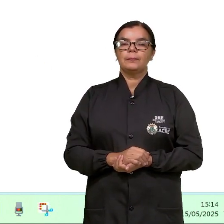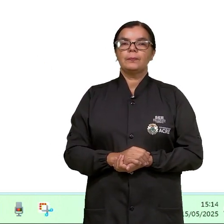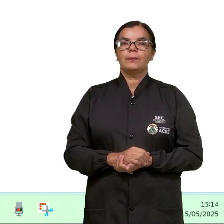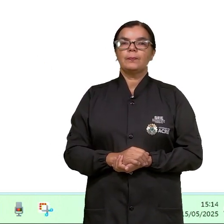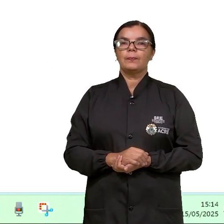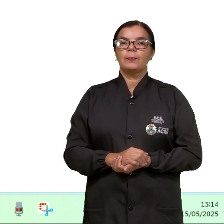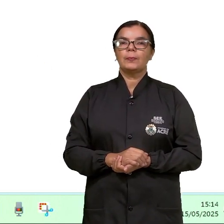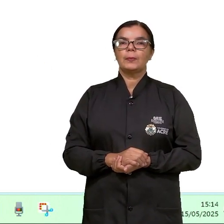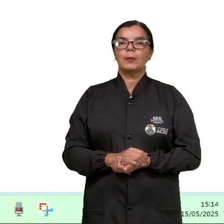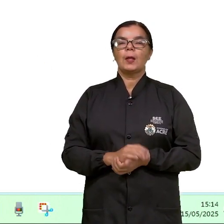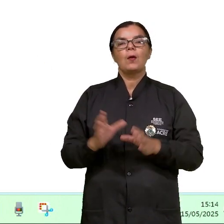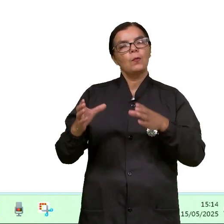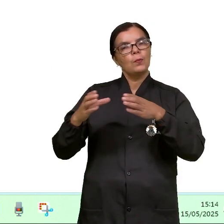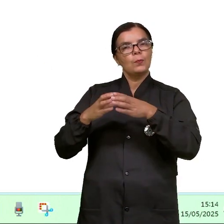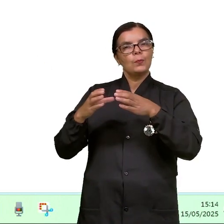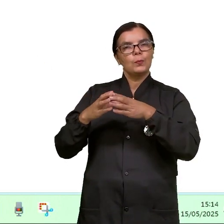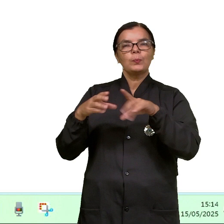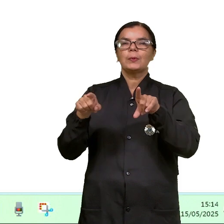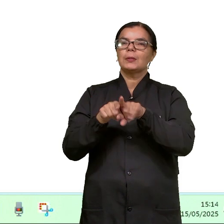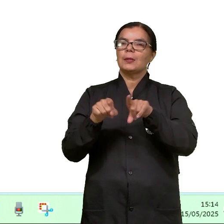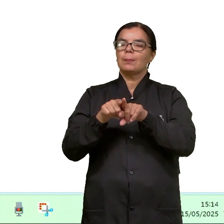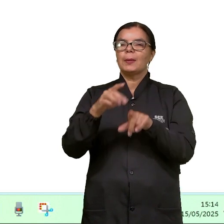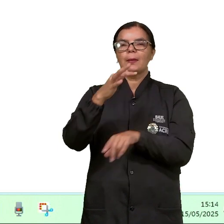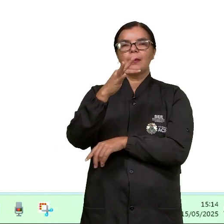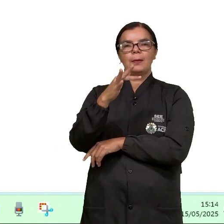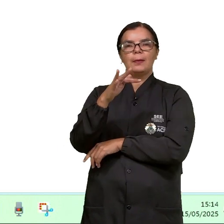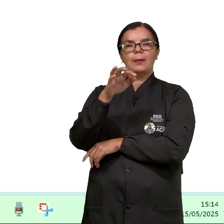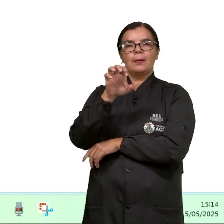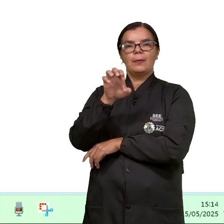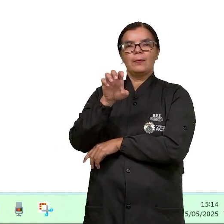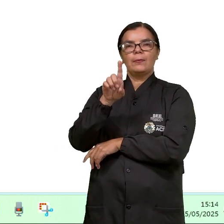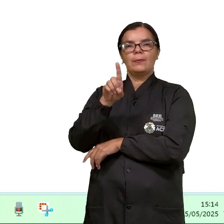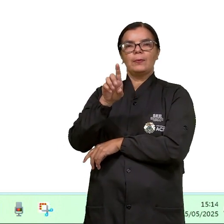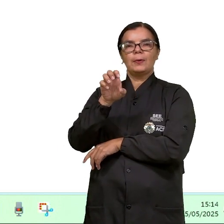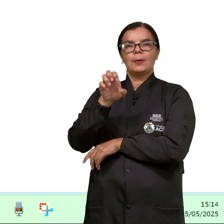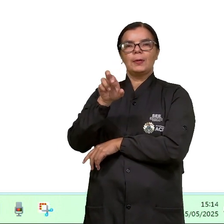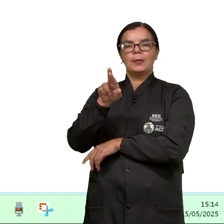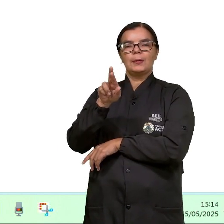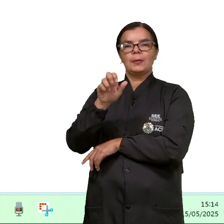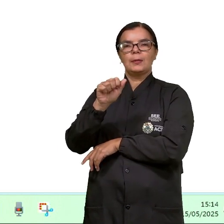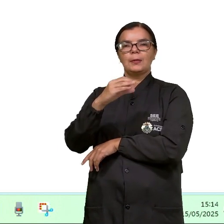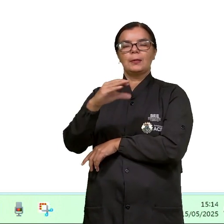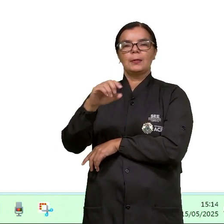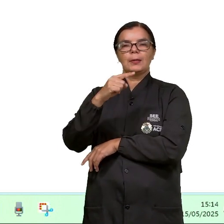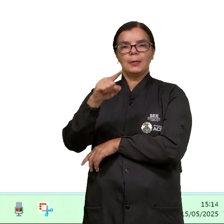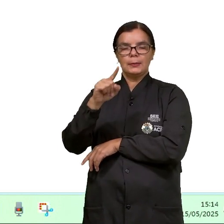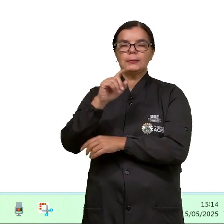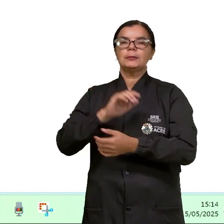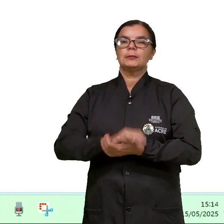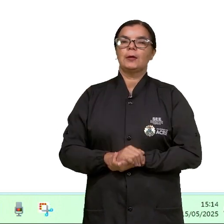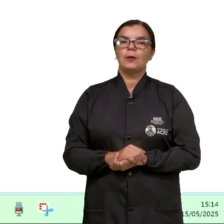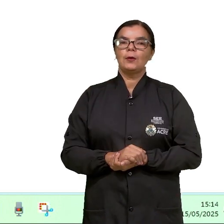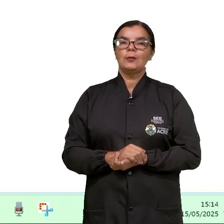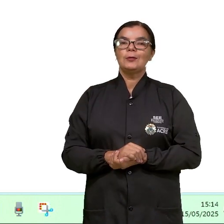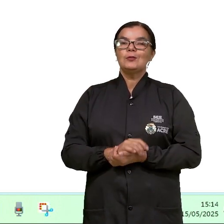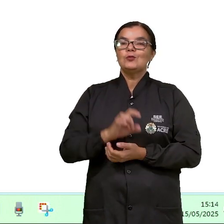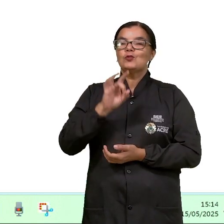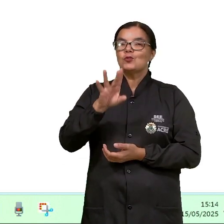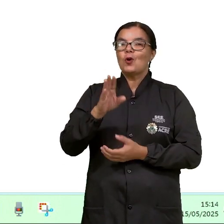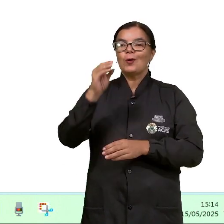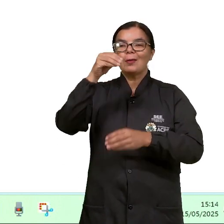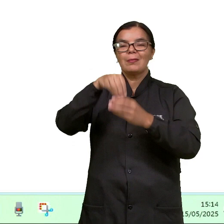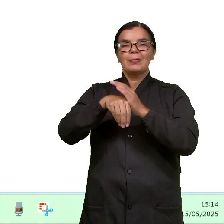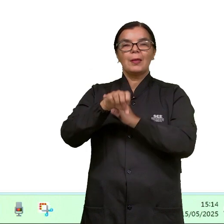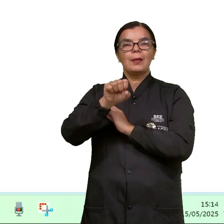o grupo chamado Federação, mas como a mensagem fala, o SEI Federação está desabilitado nesta unidade. O